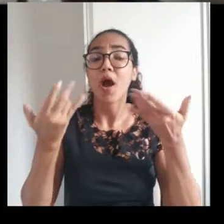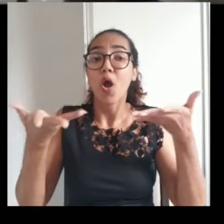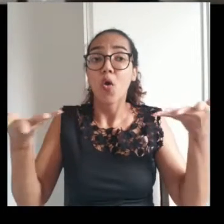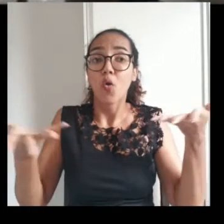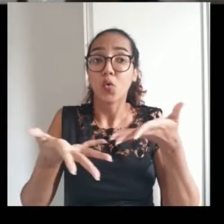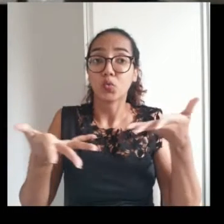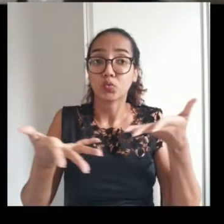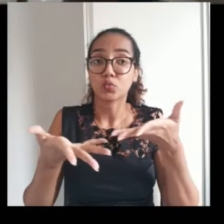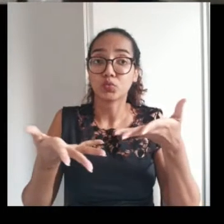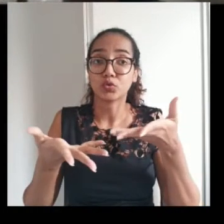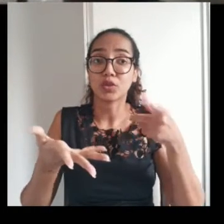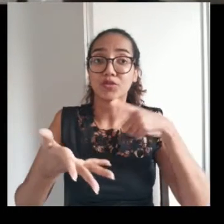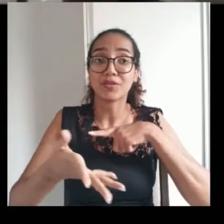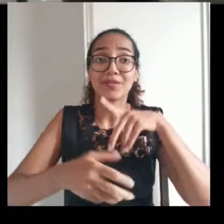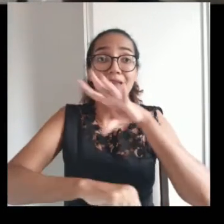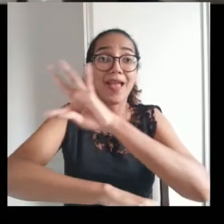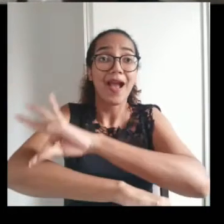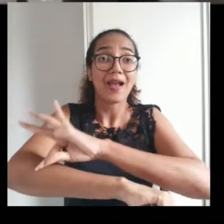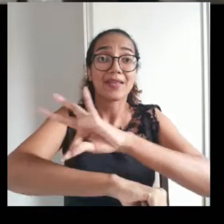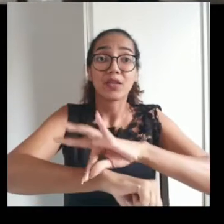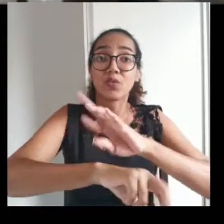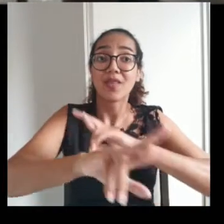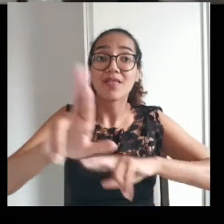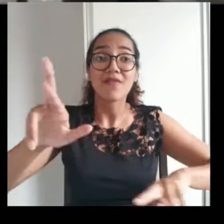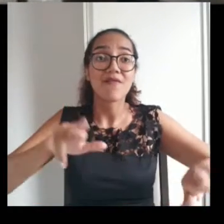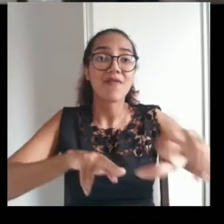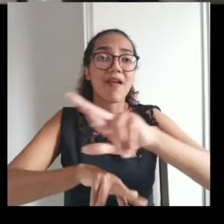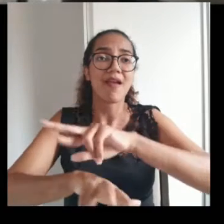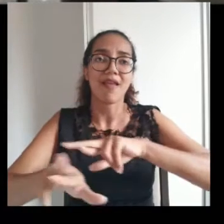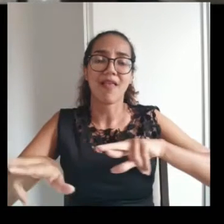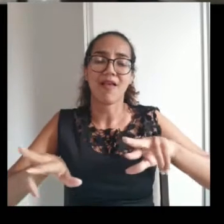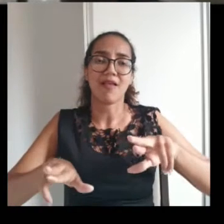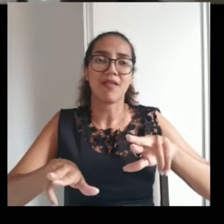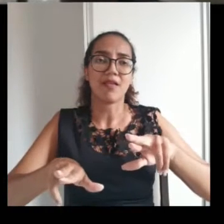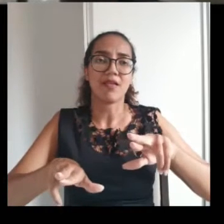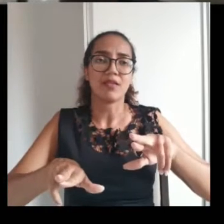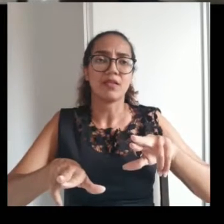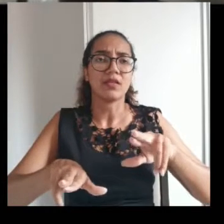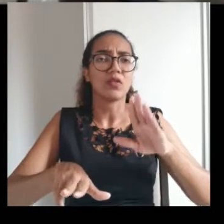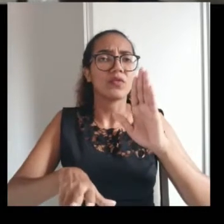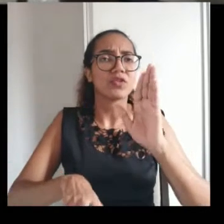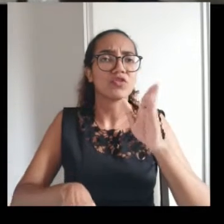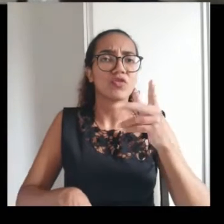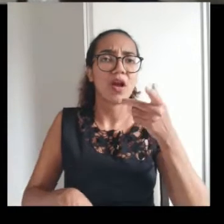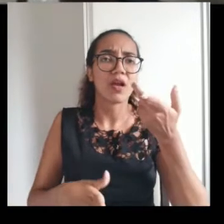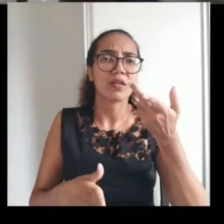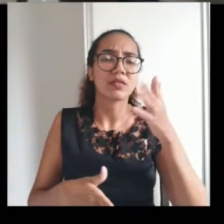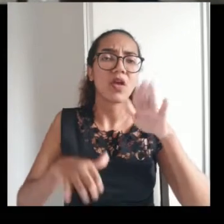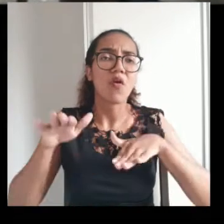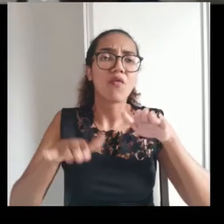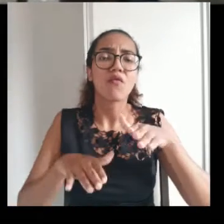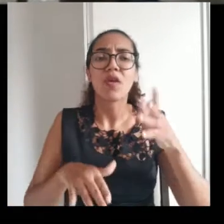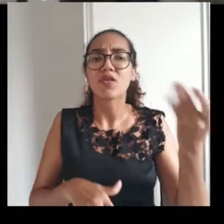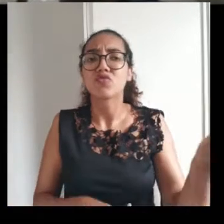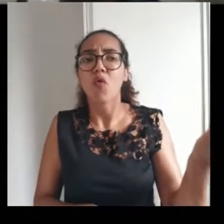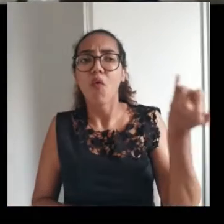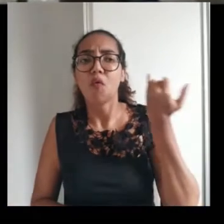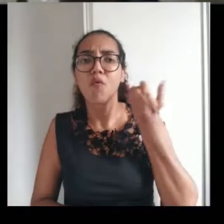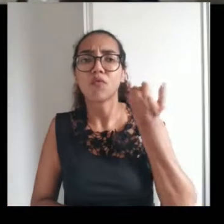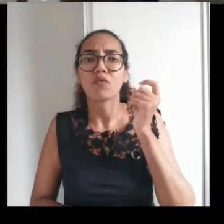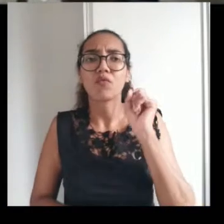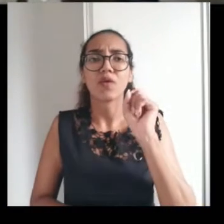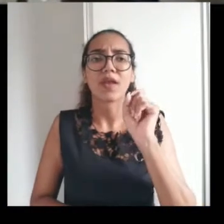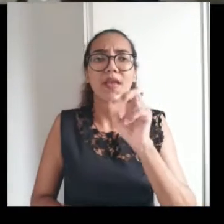com as arquiteturas que envolvem serviços, né, disso aqui, REST. Né, você já deve ter ouvido